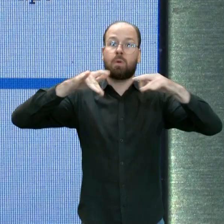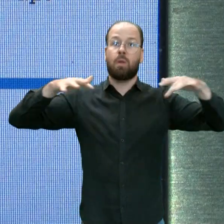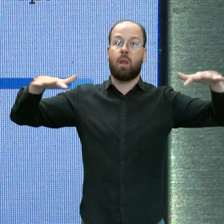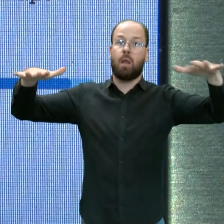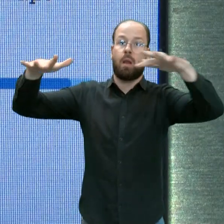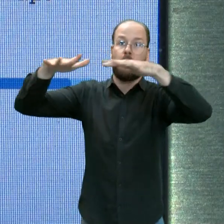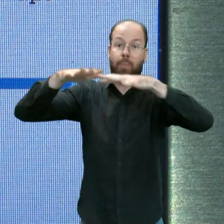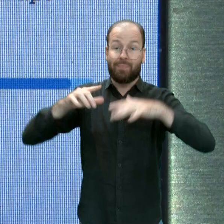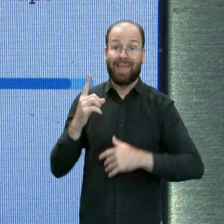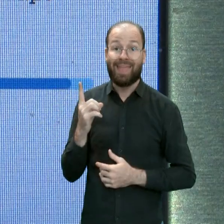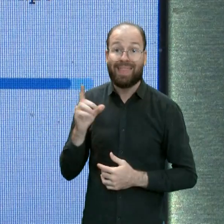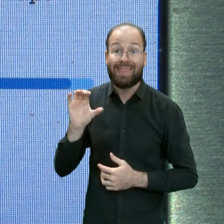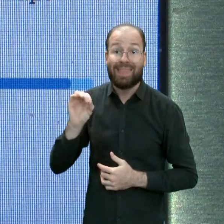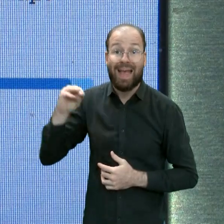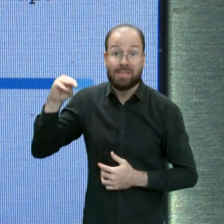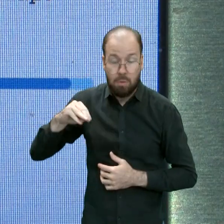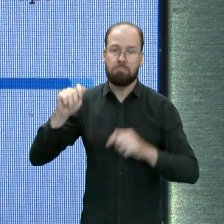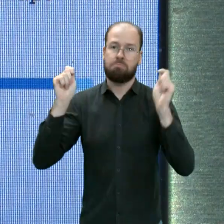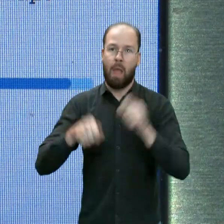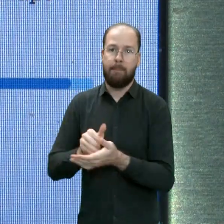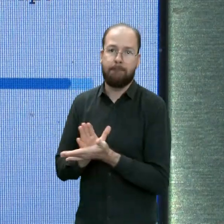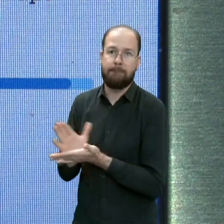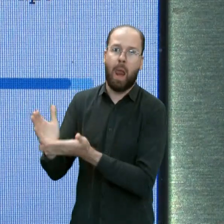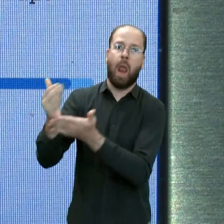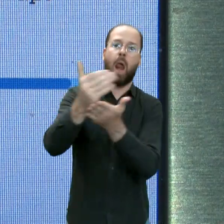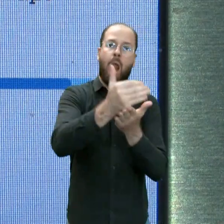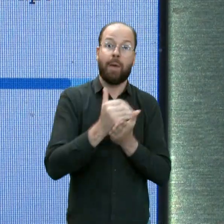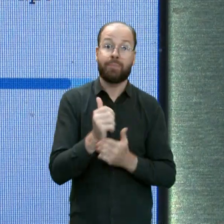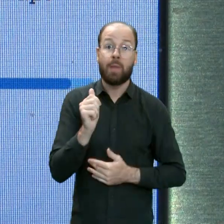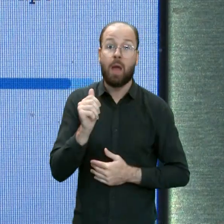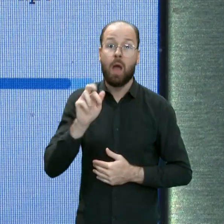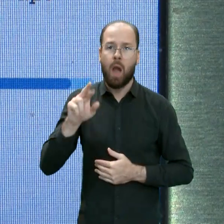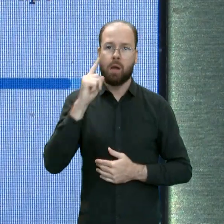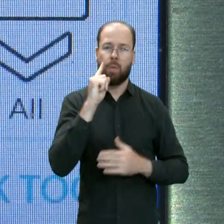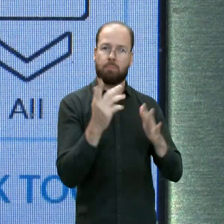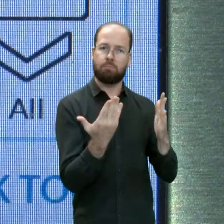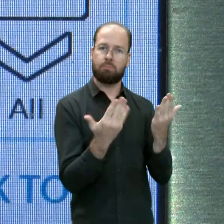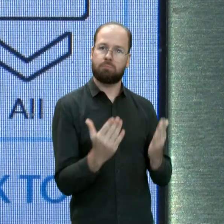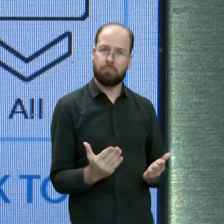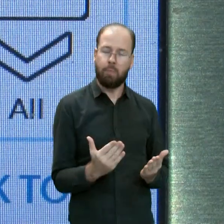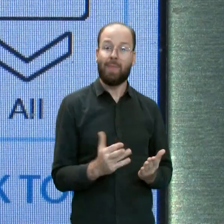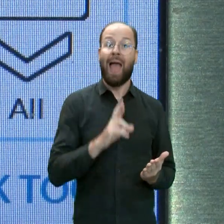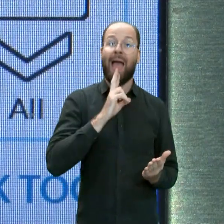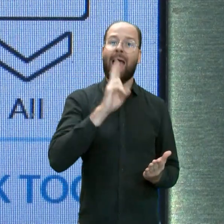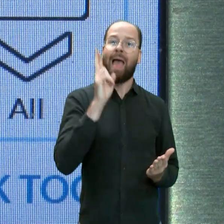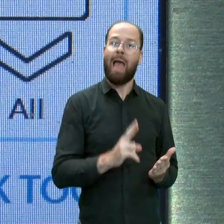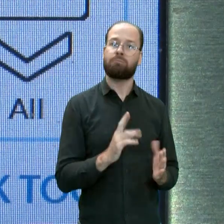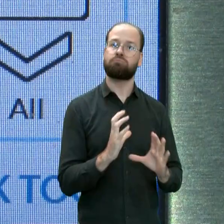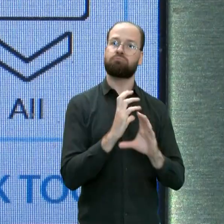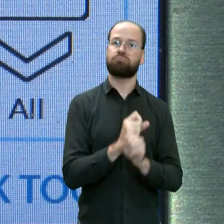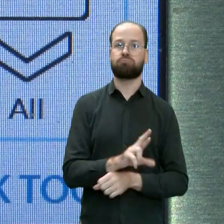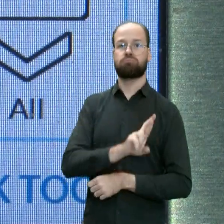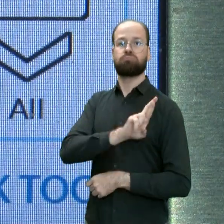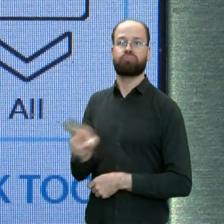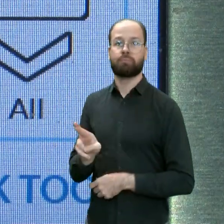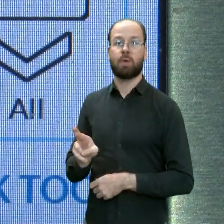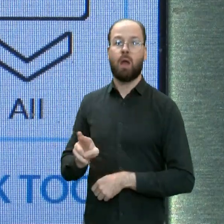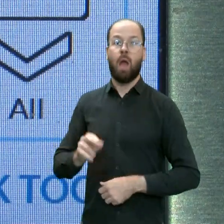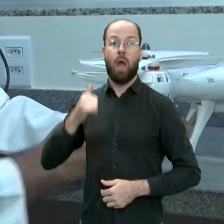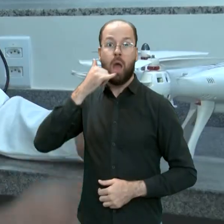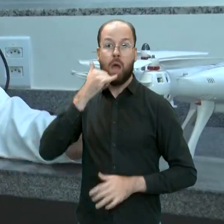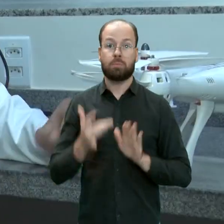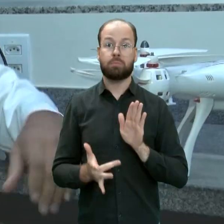minutos, ele coleta a amostra do ar, analisa e transmite o resultado para um celular ou